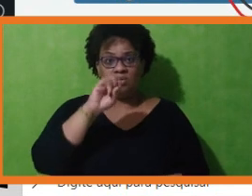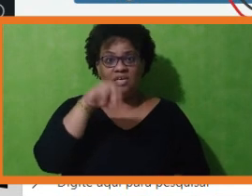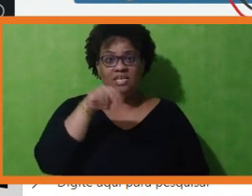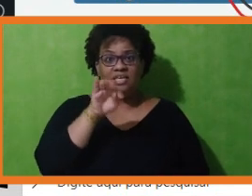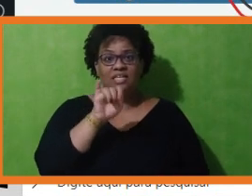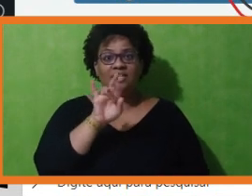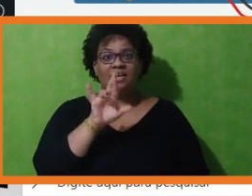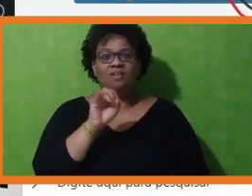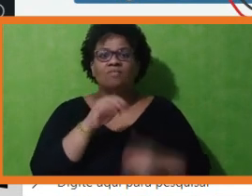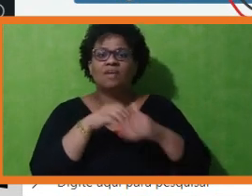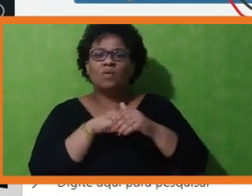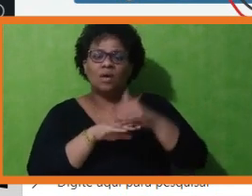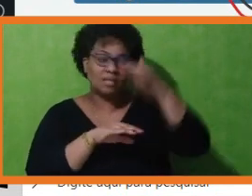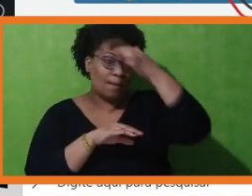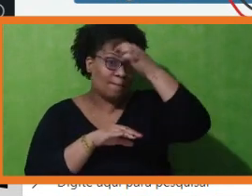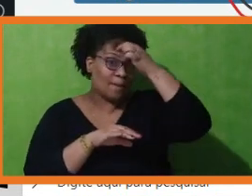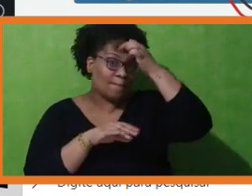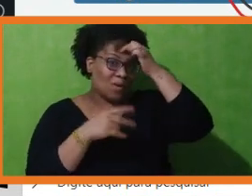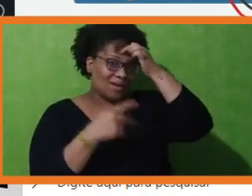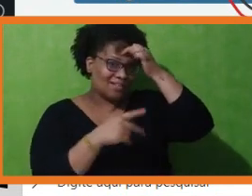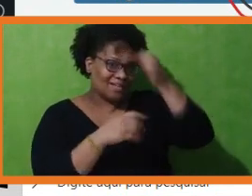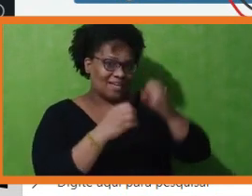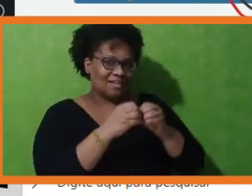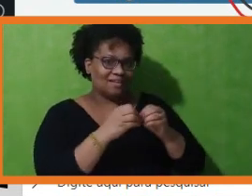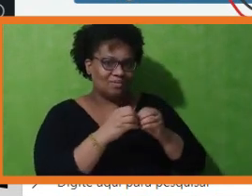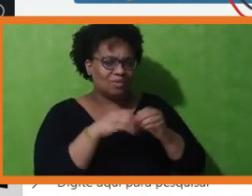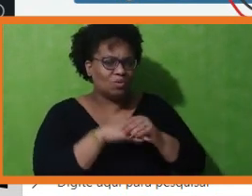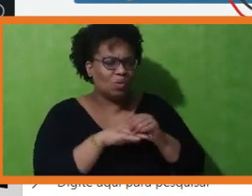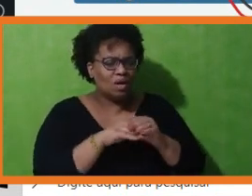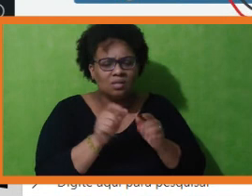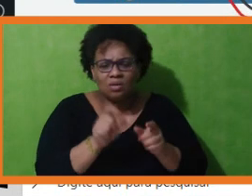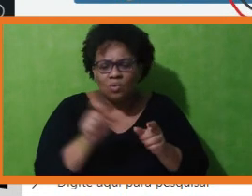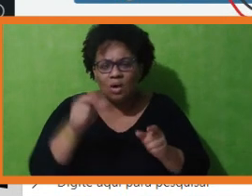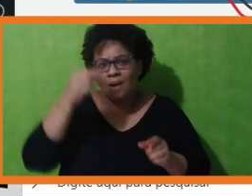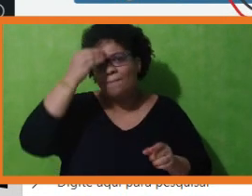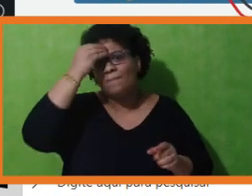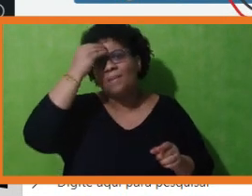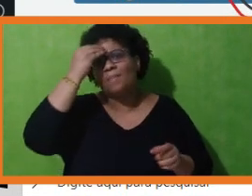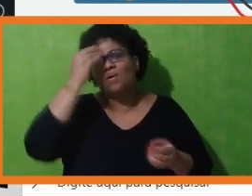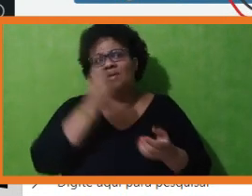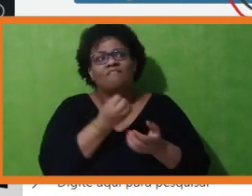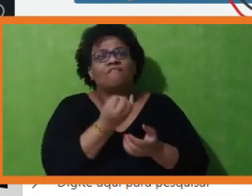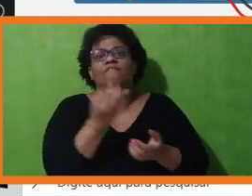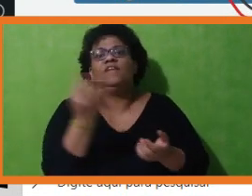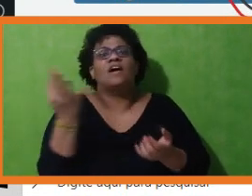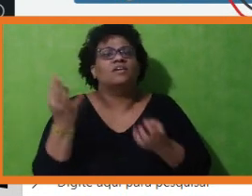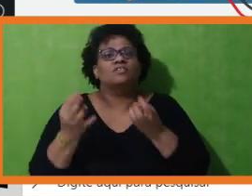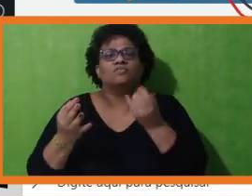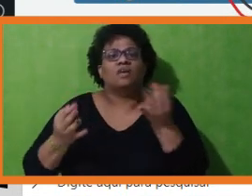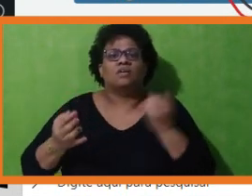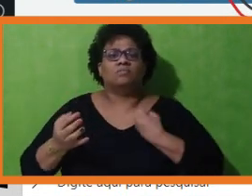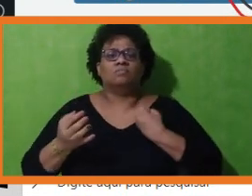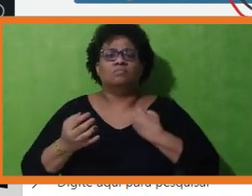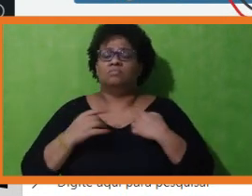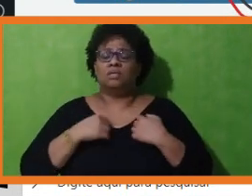declarar inteiro, ele vai guardar, certo? Na memória do Arduino, para aquela variável, um espaço de memória de dezenas